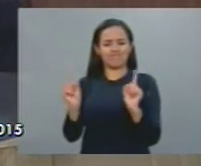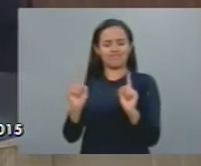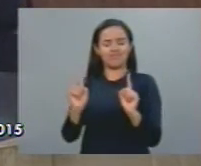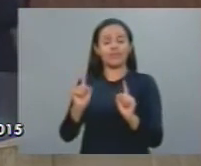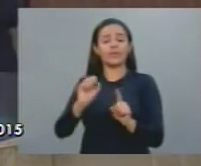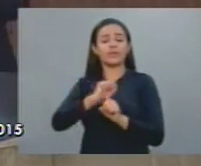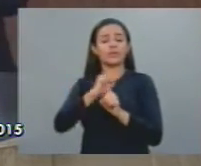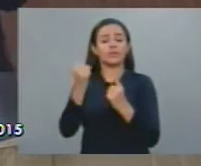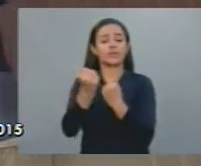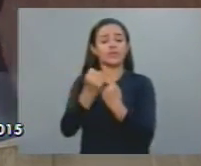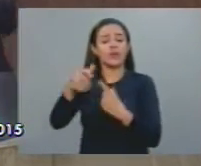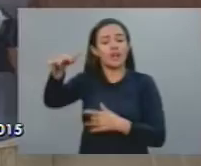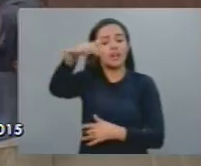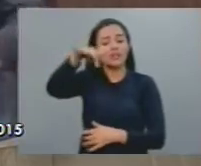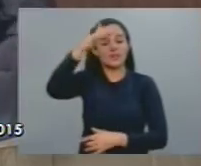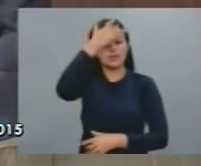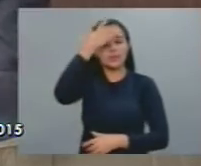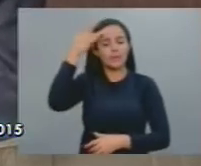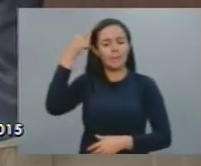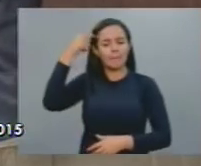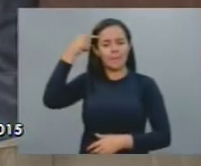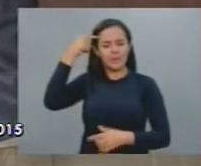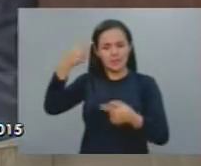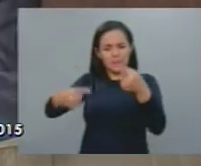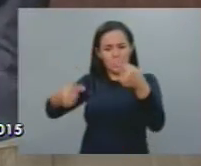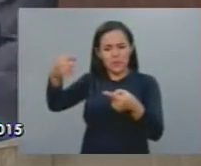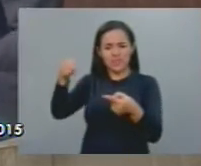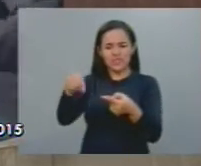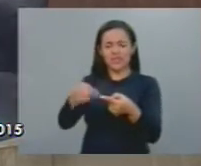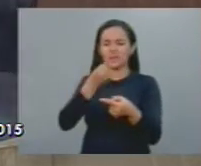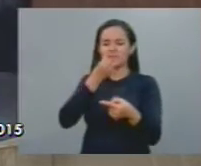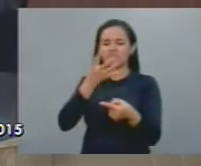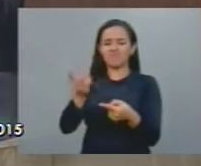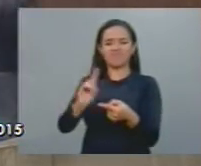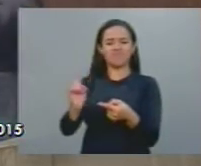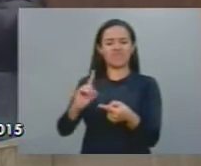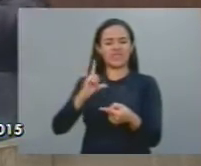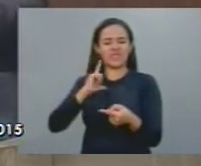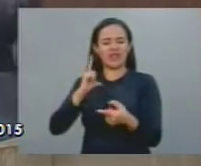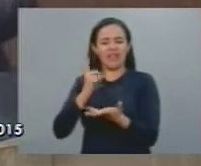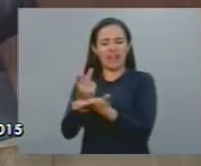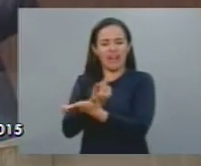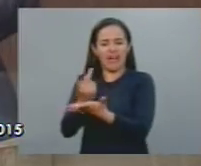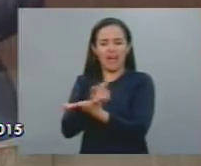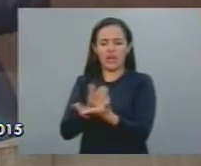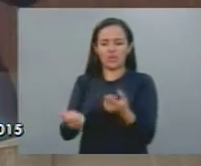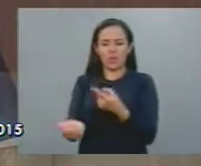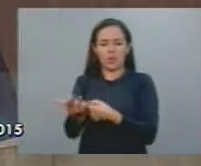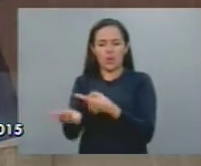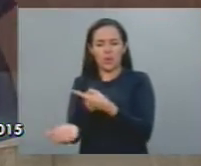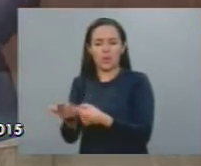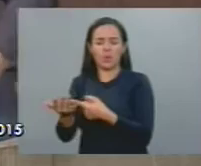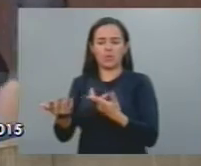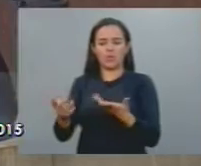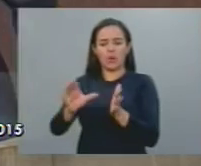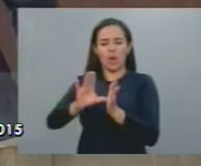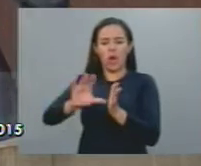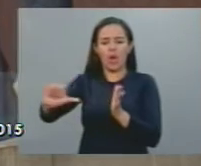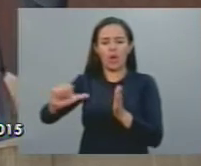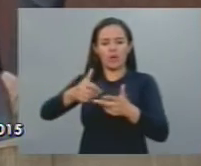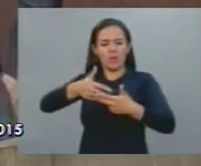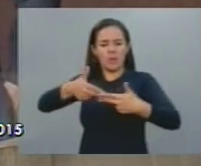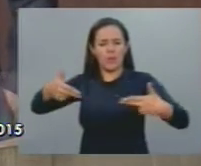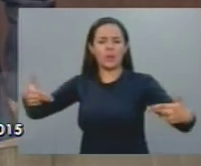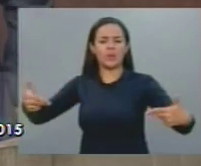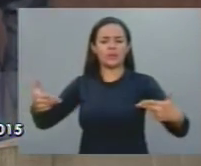acha que não tem mais jeito. A sucessão de escândalos, Polícia Federal